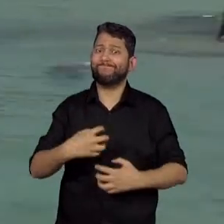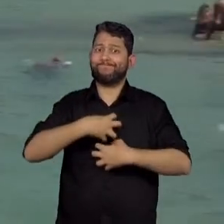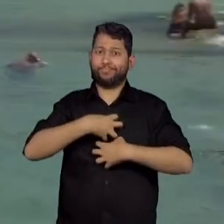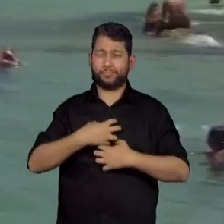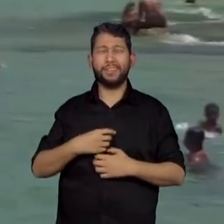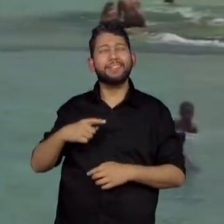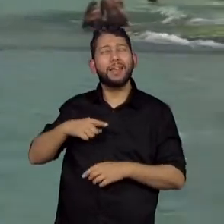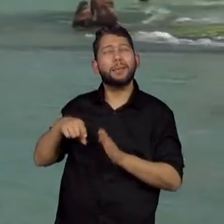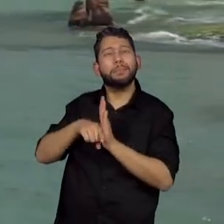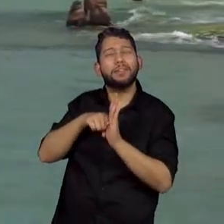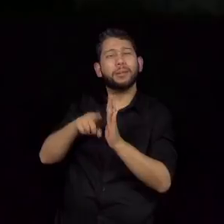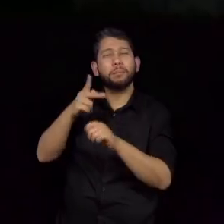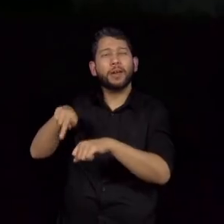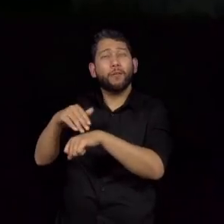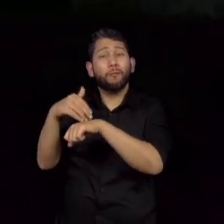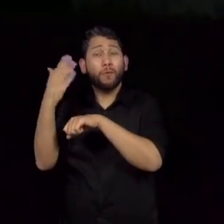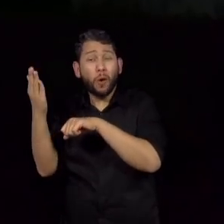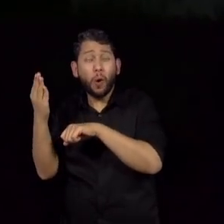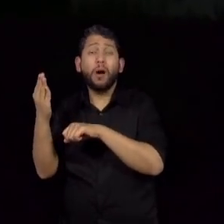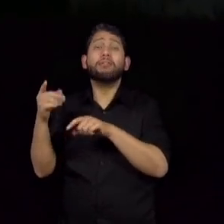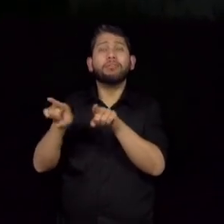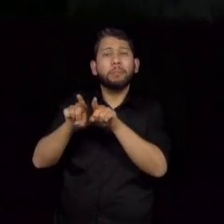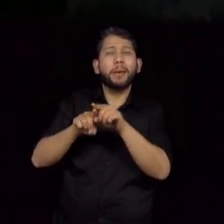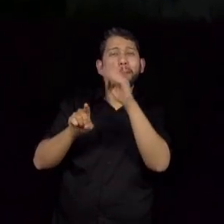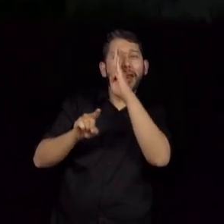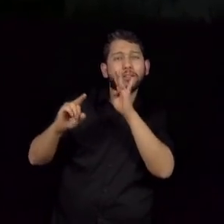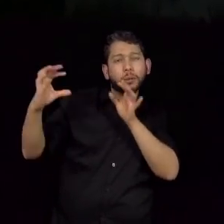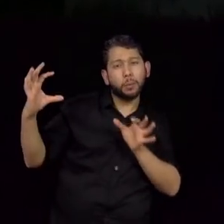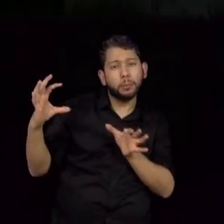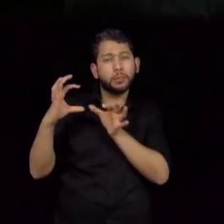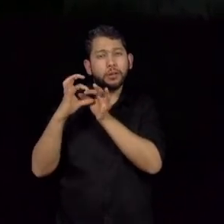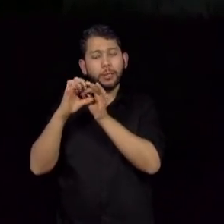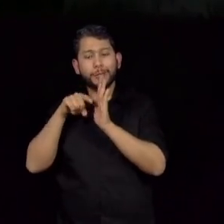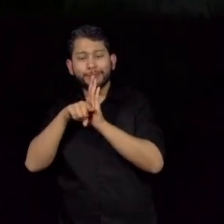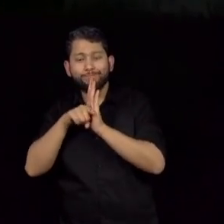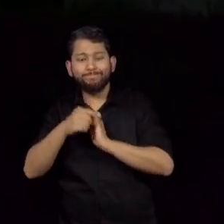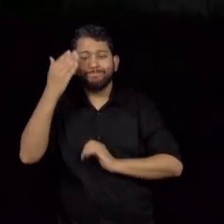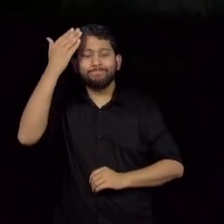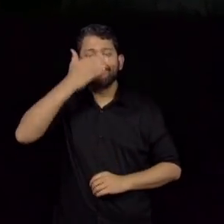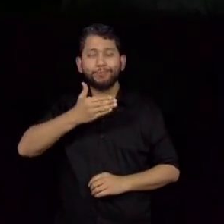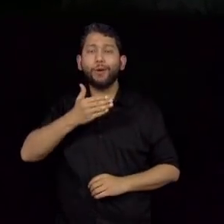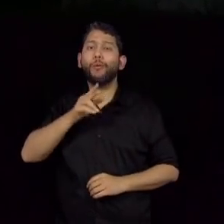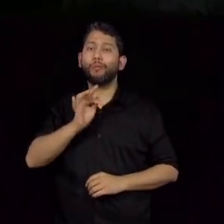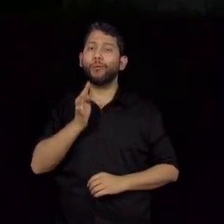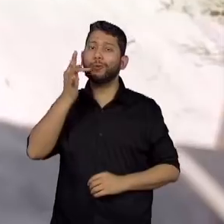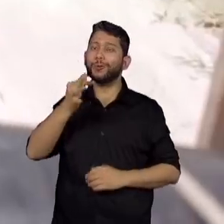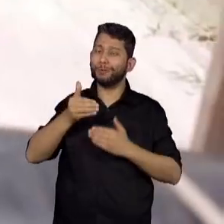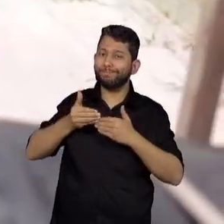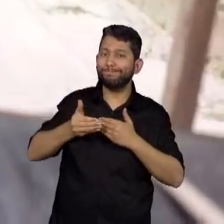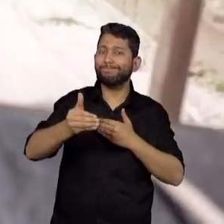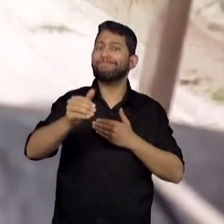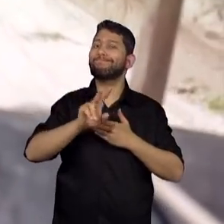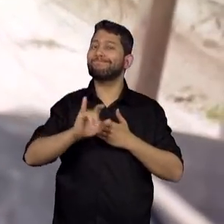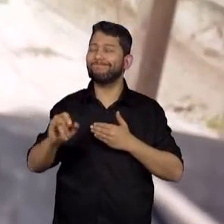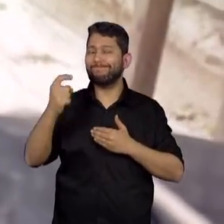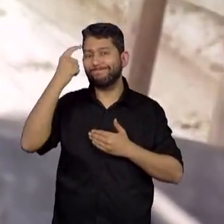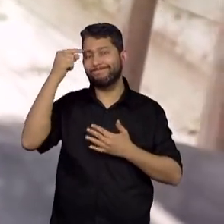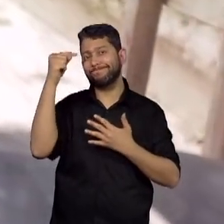internacional com a participação de cientistas brasileiros sugere o que ainda está por vir.